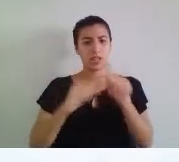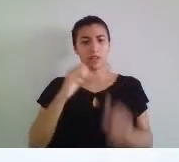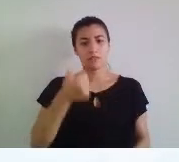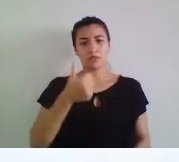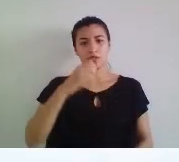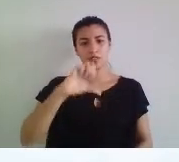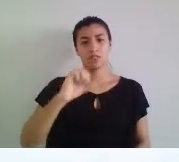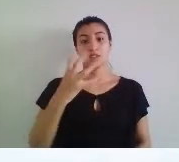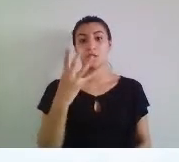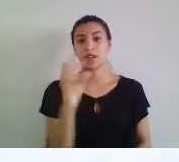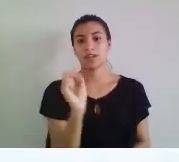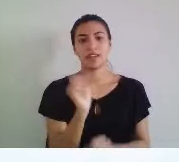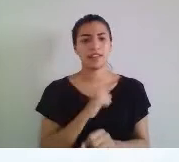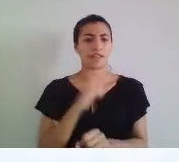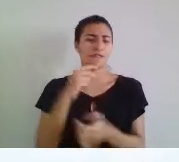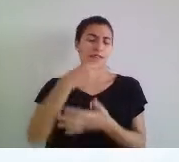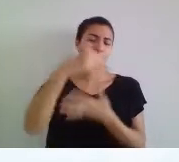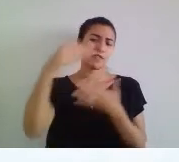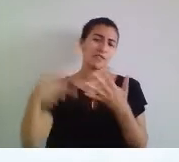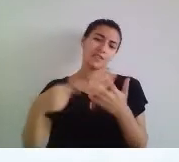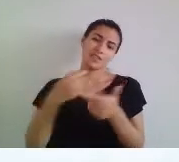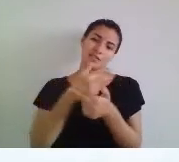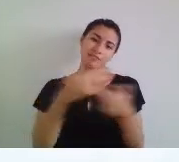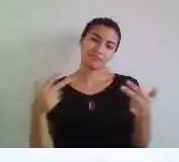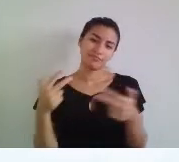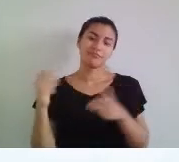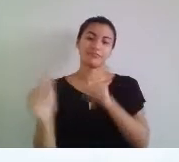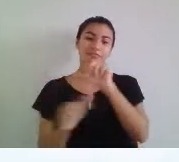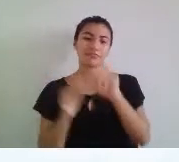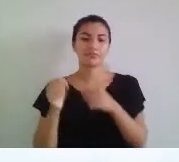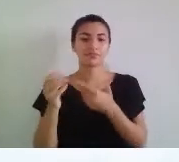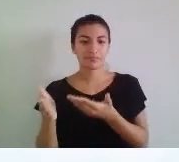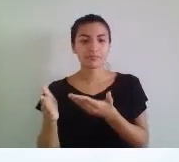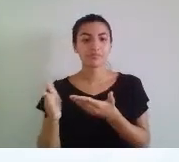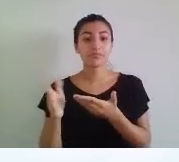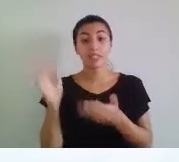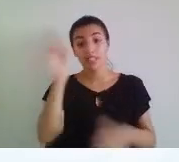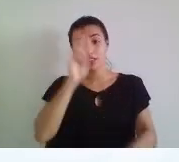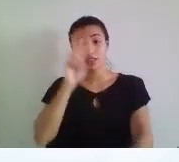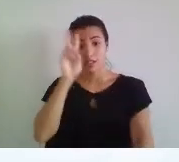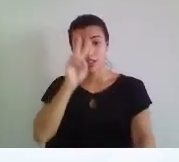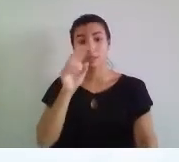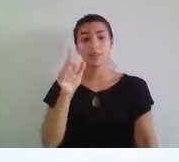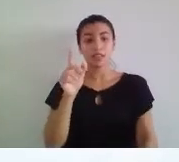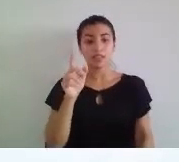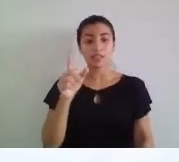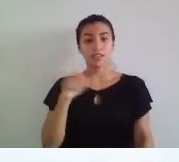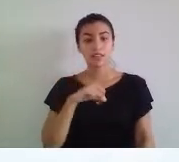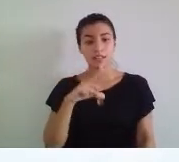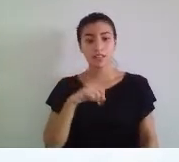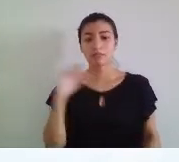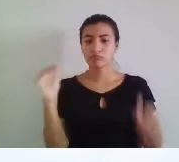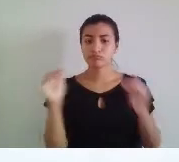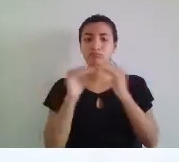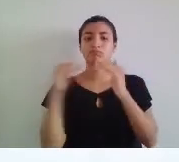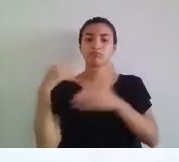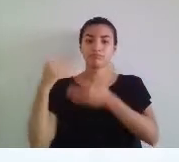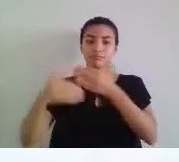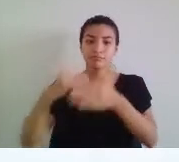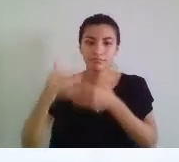Tem muitas normas que alteraram aqueles dispositivos. E, historicamente, as alterações estão alinhadas com esse processo